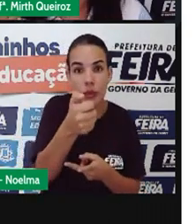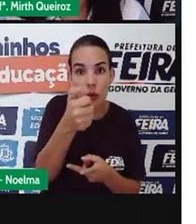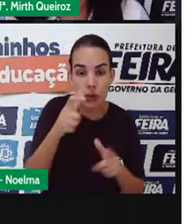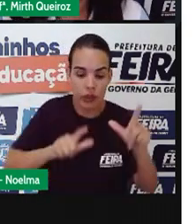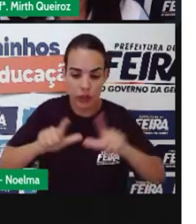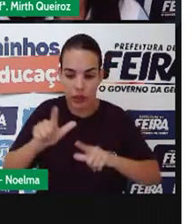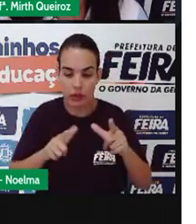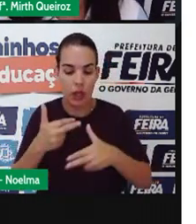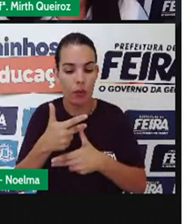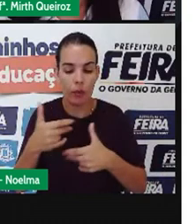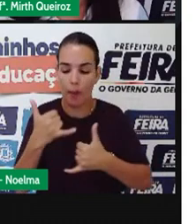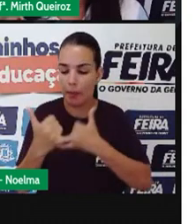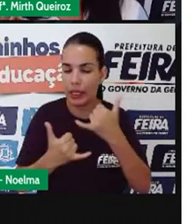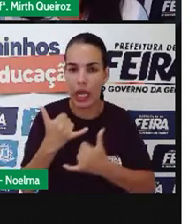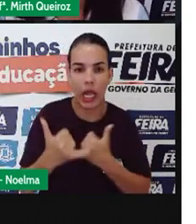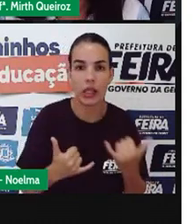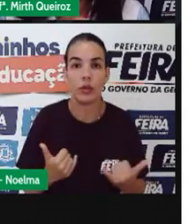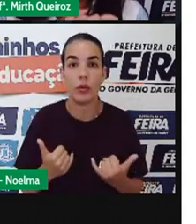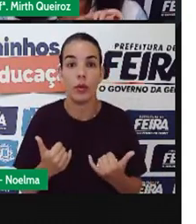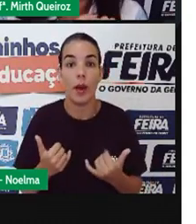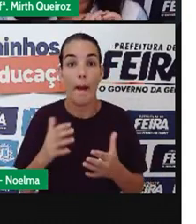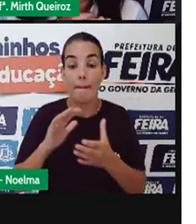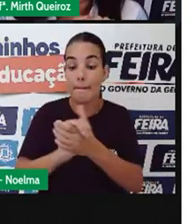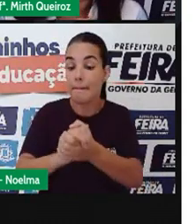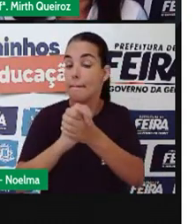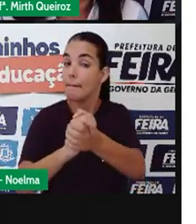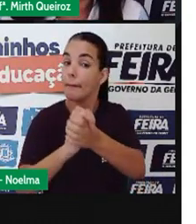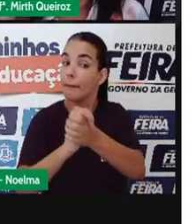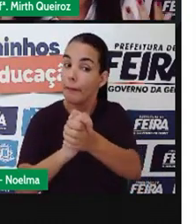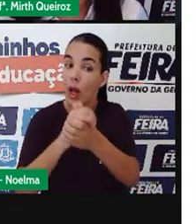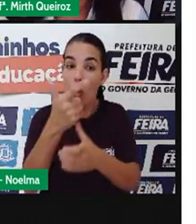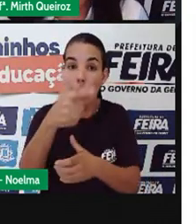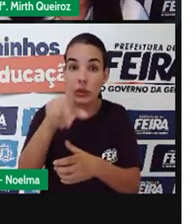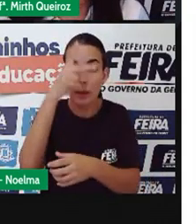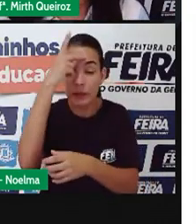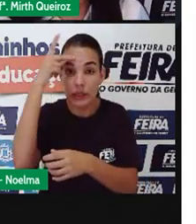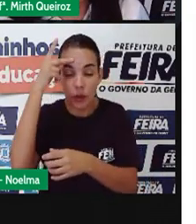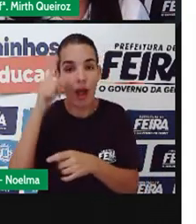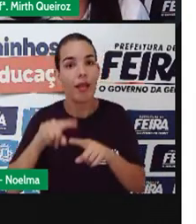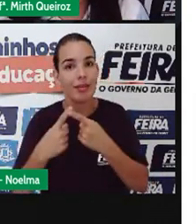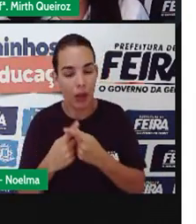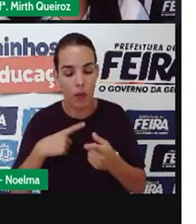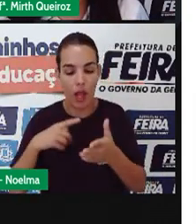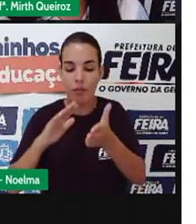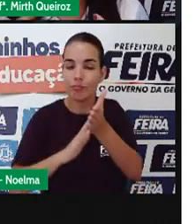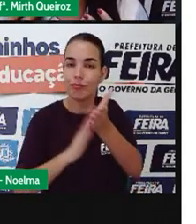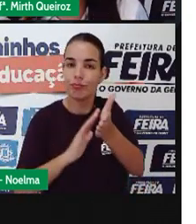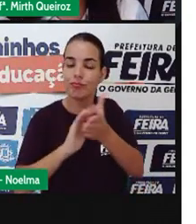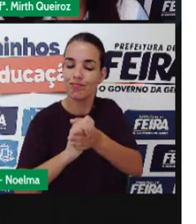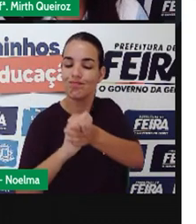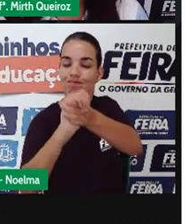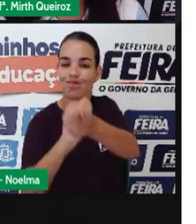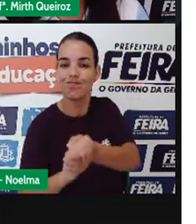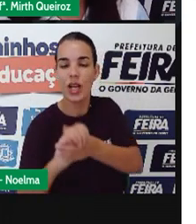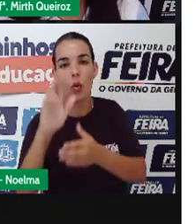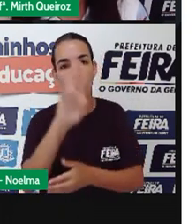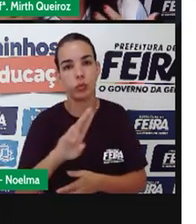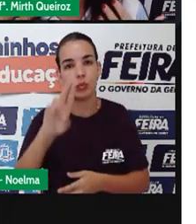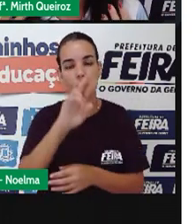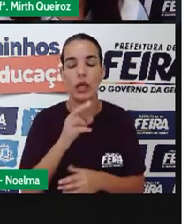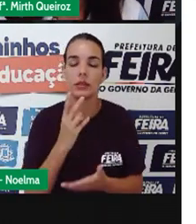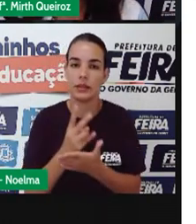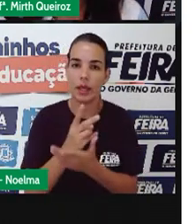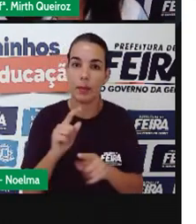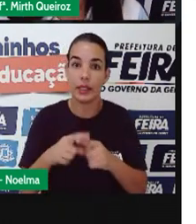pegar um objeto pegar o dinheiro ao pegar na mão de outra pessoa ainda nossas moças são utilizadas sim e